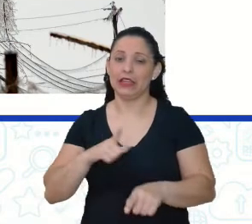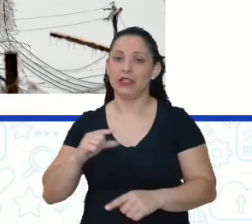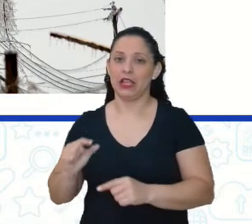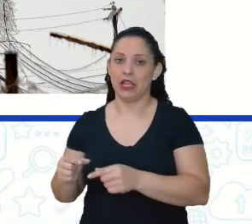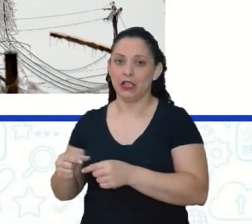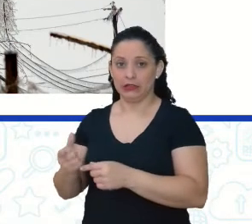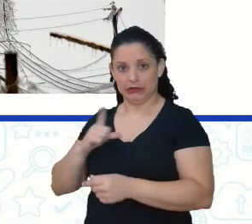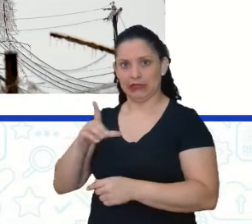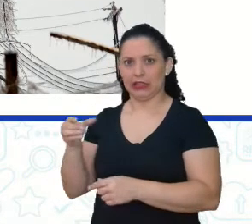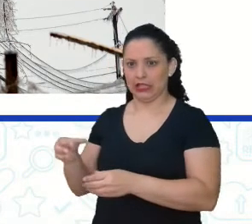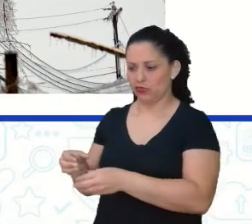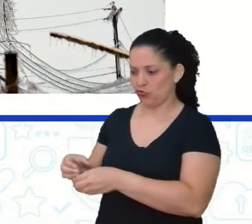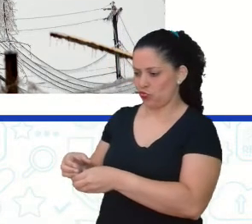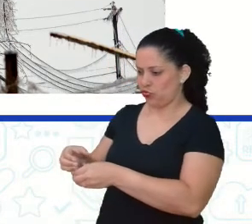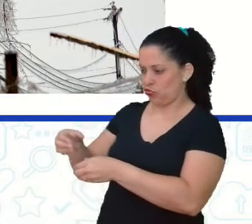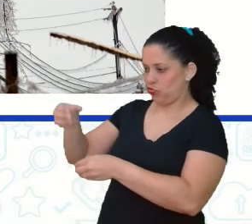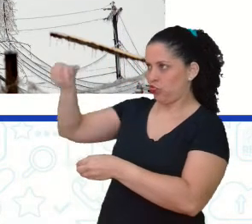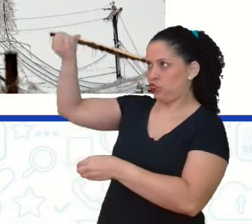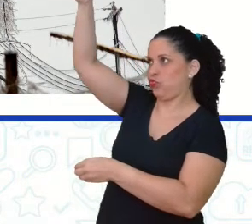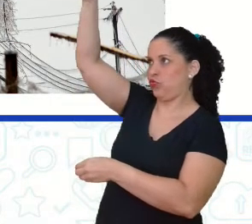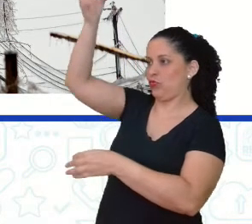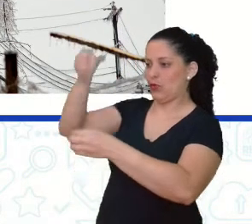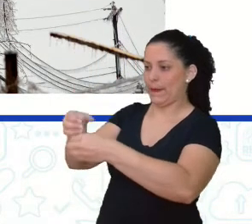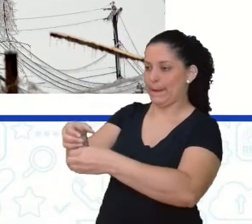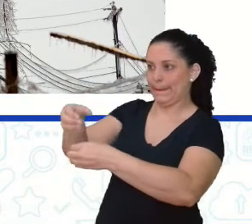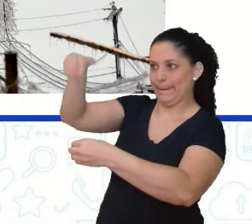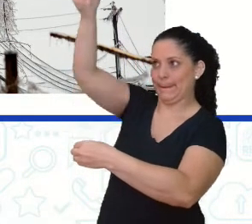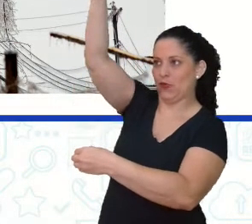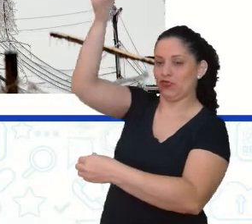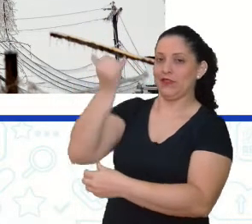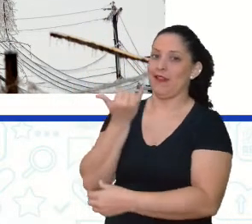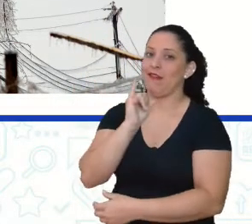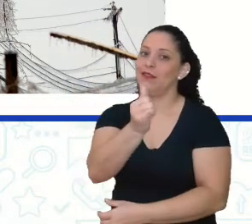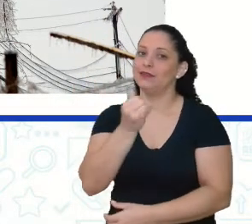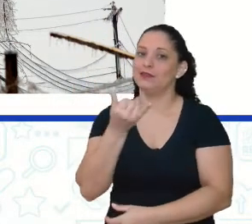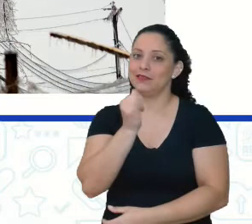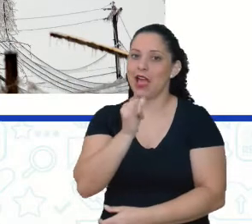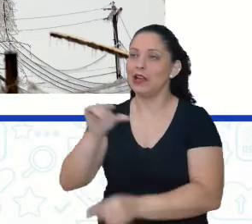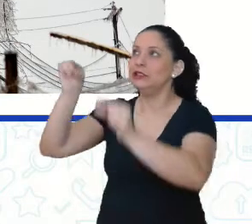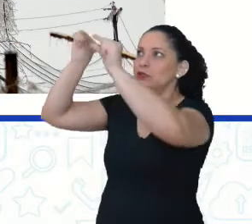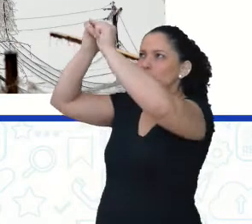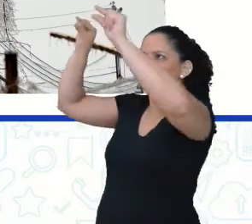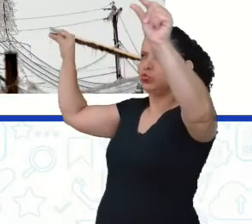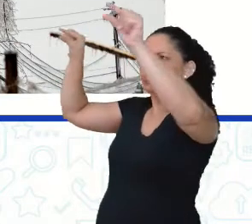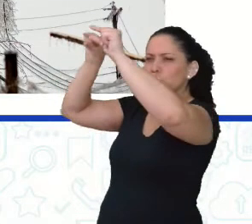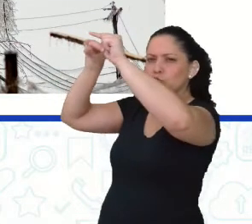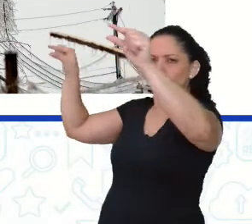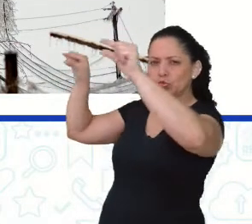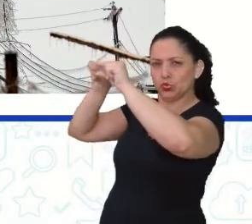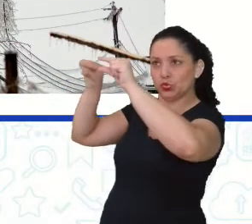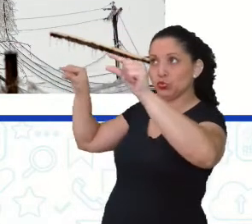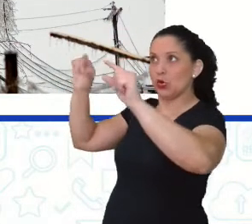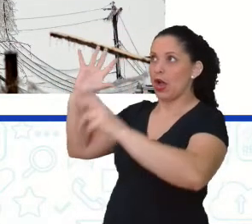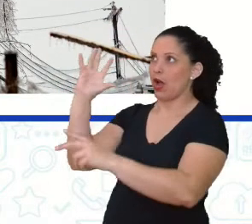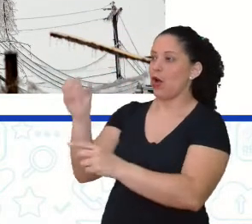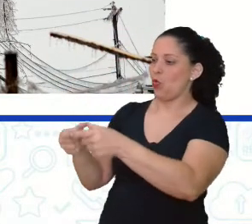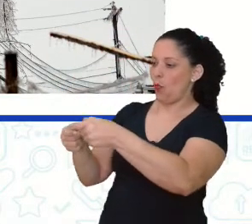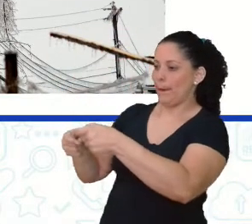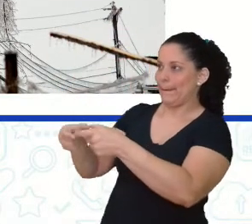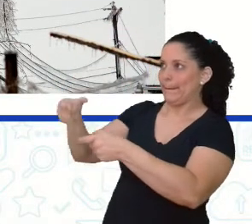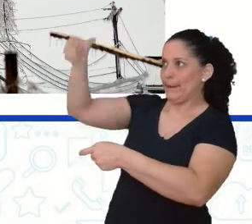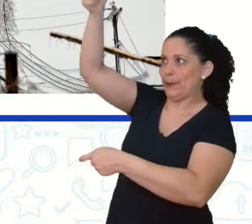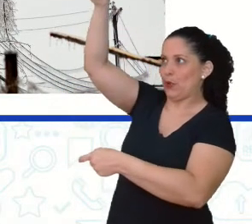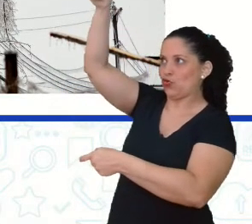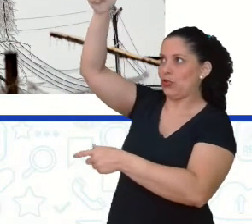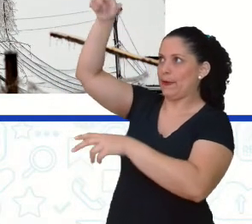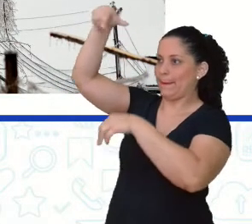vezes pode acontecer de um poste de energia cair, né, por conta de um vento muito forte decorrente de uma